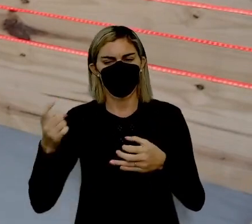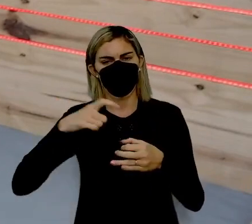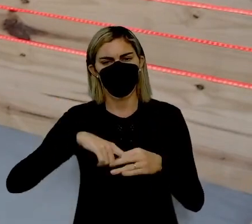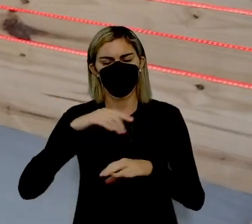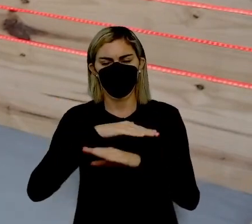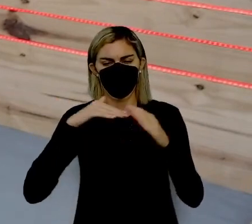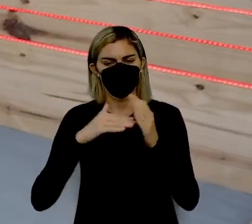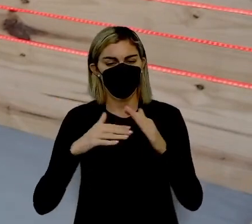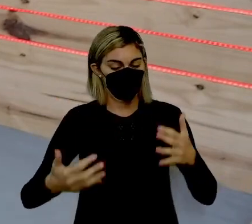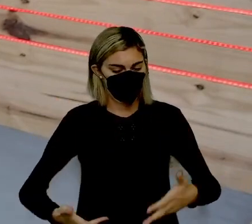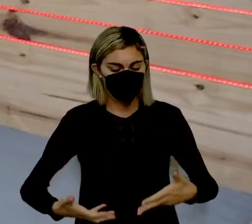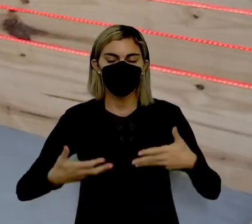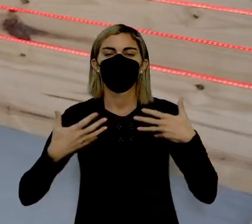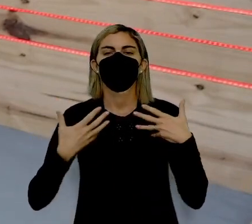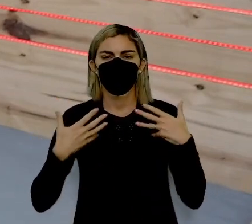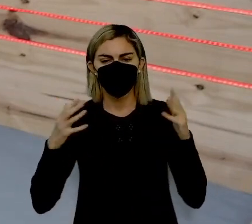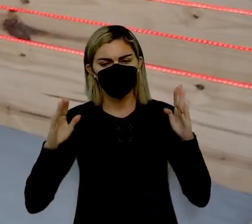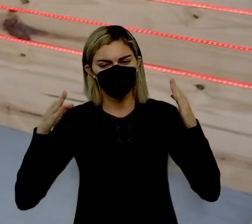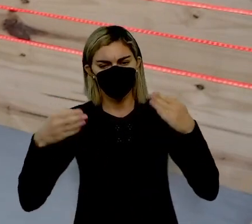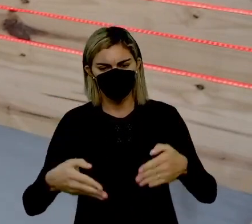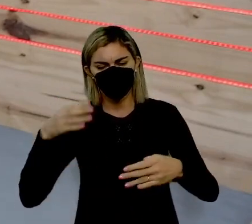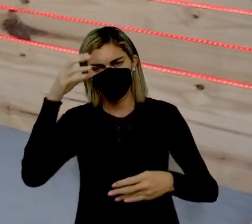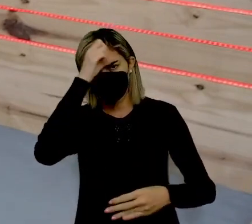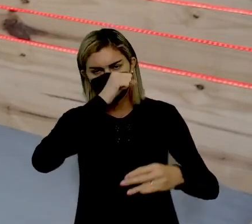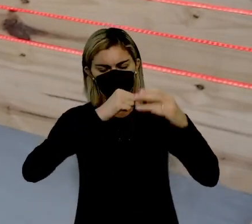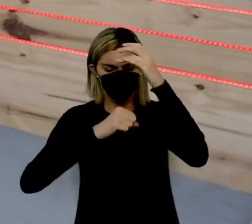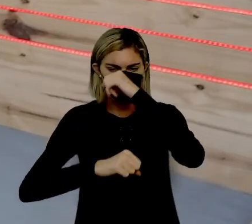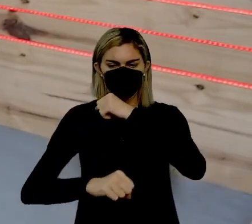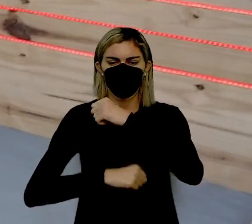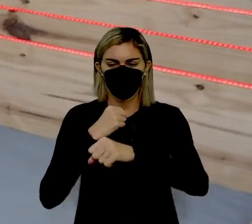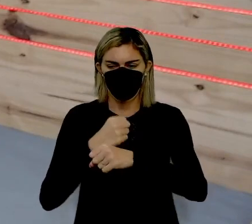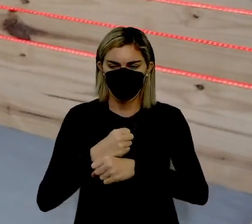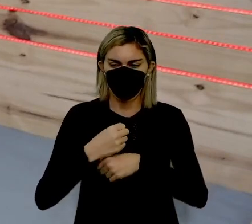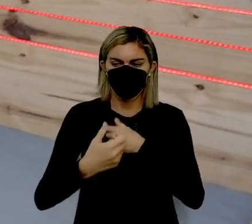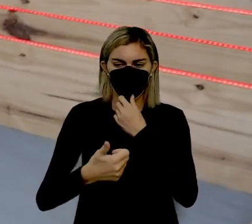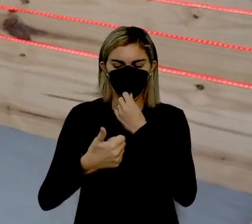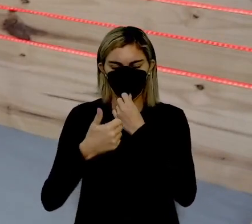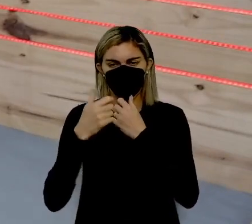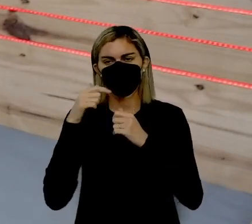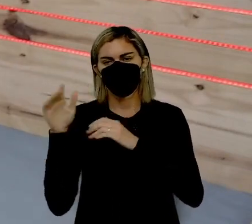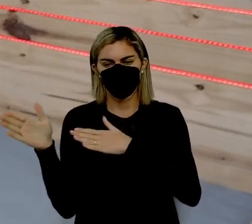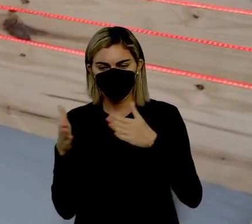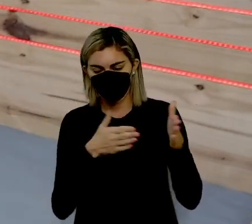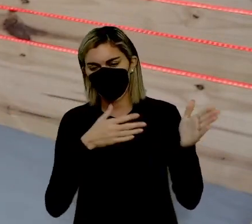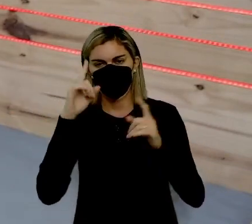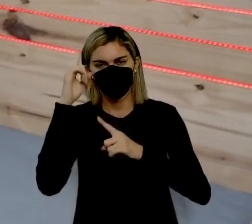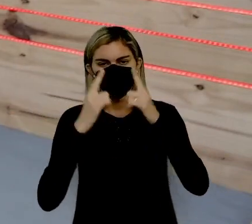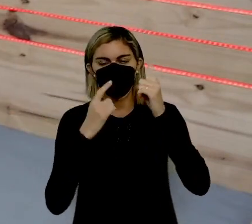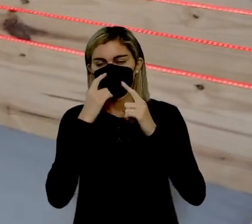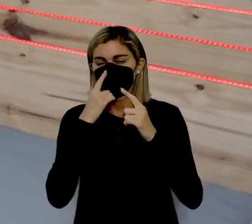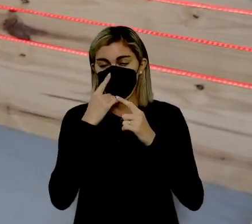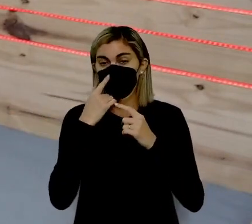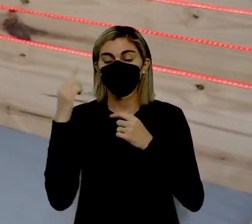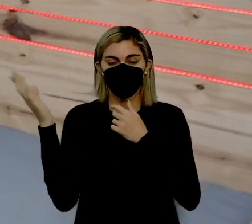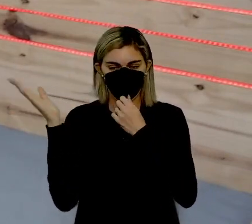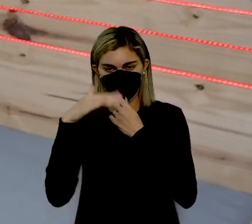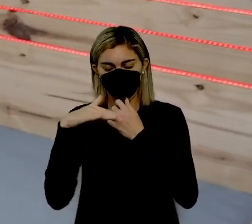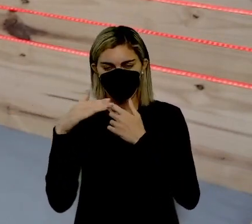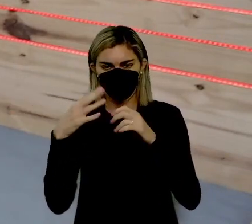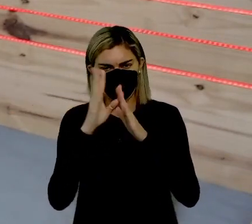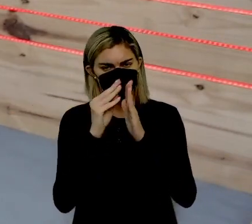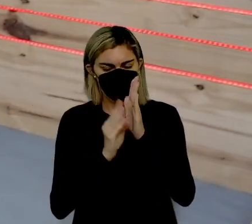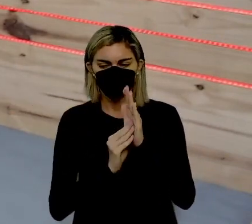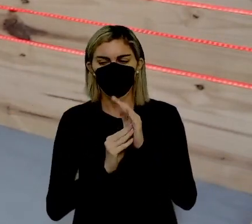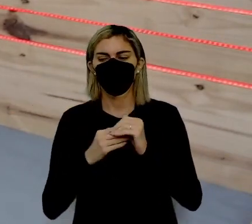as energias, focando a aprendizagem. O ano tá longo. Já passou o carnaval, agora vamos embora trabalhar nos